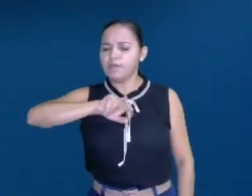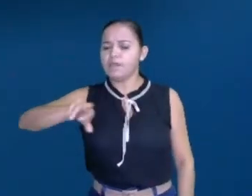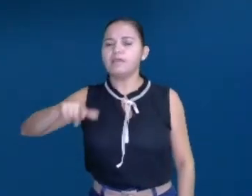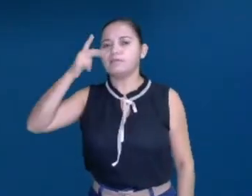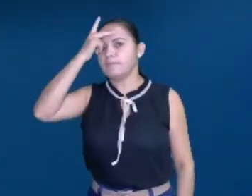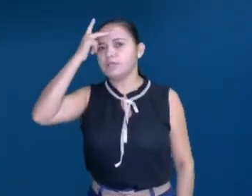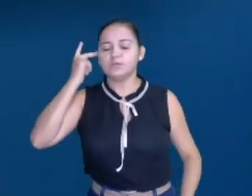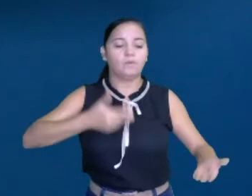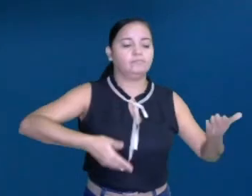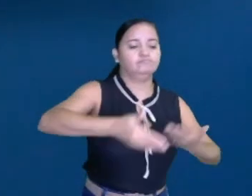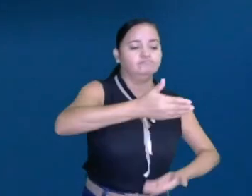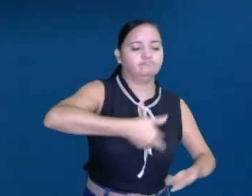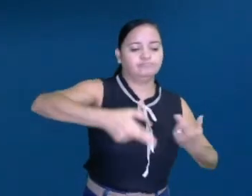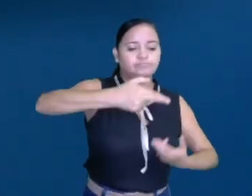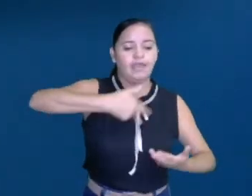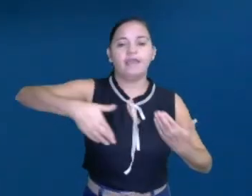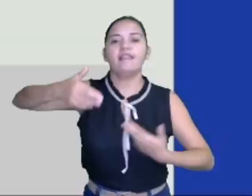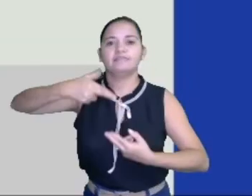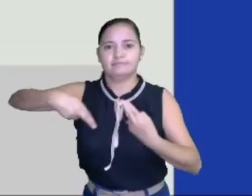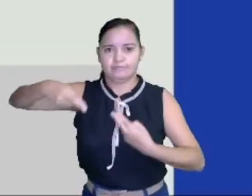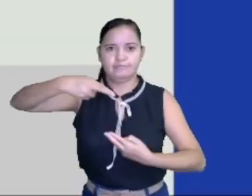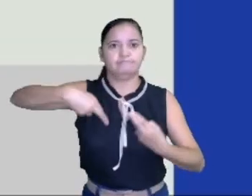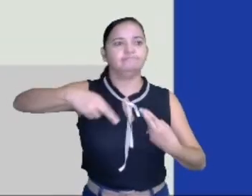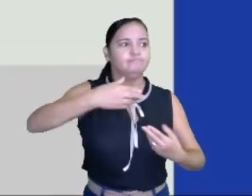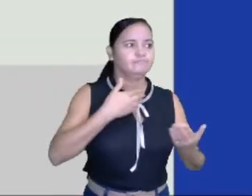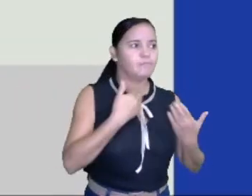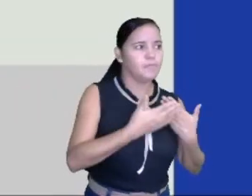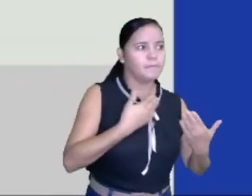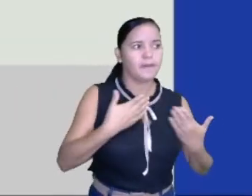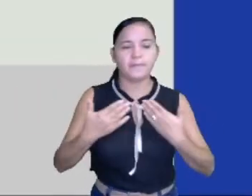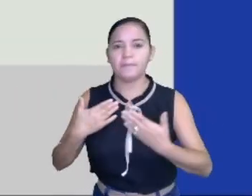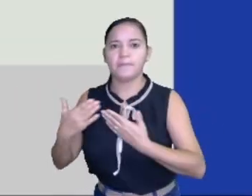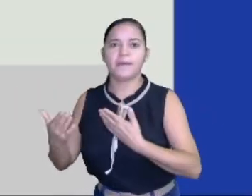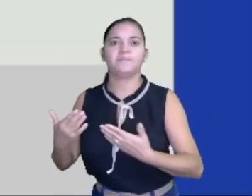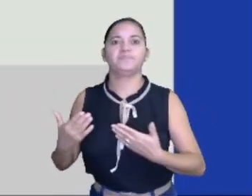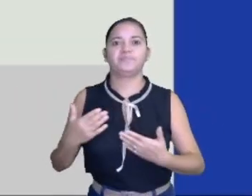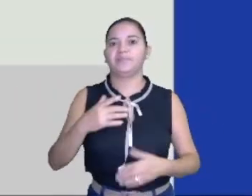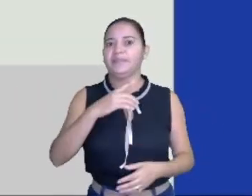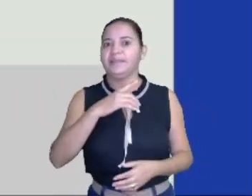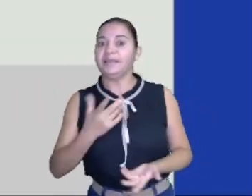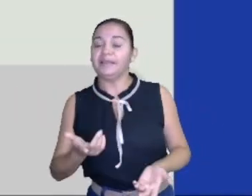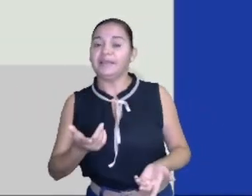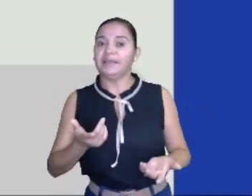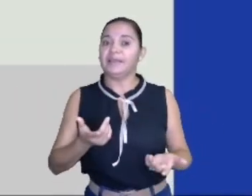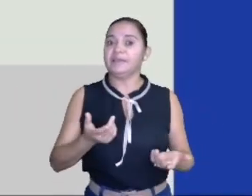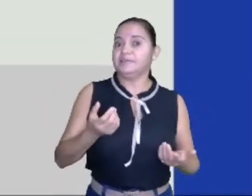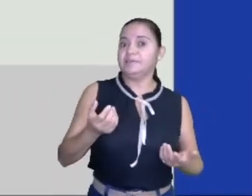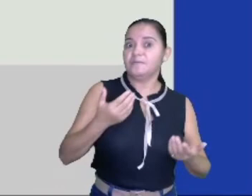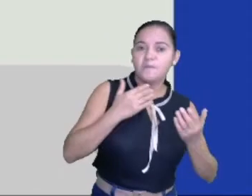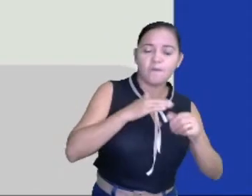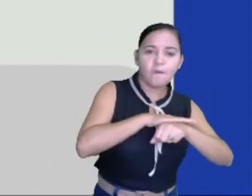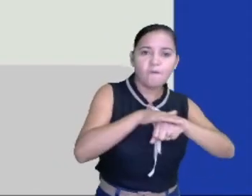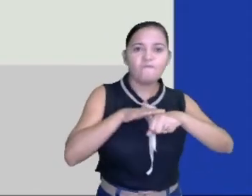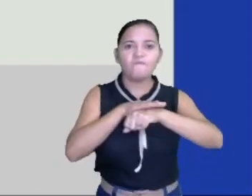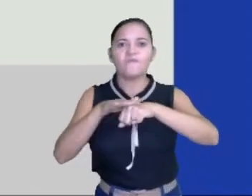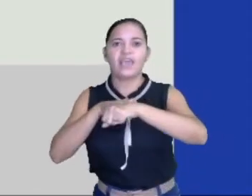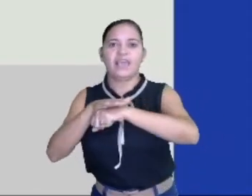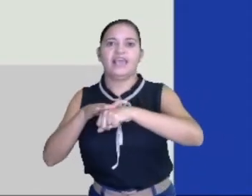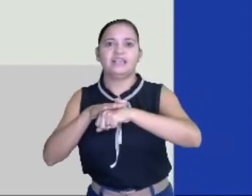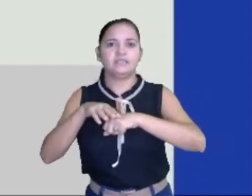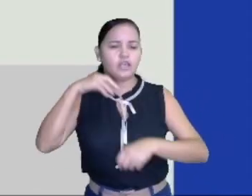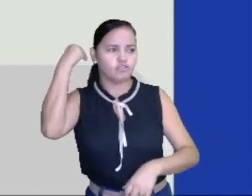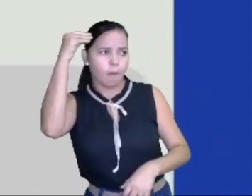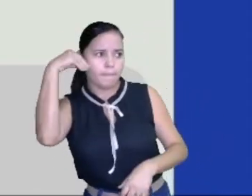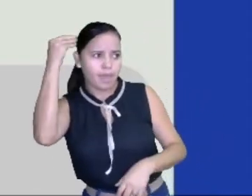interação social, então tem que existir uma relação de convivência, né, de conversa, de troca